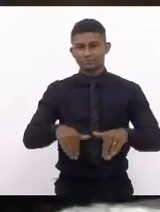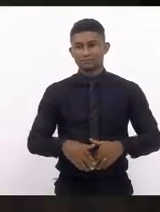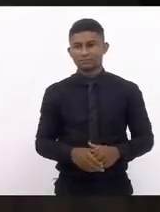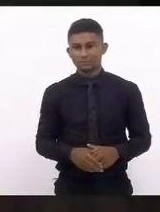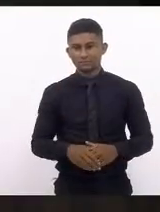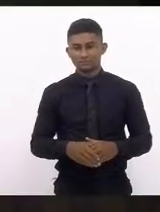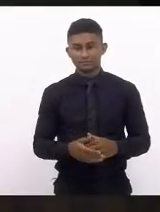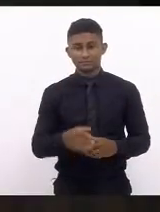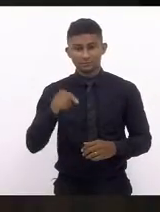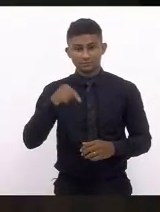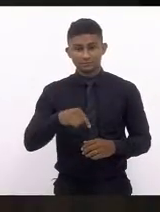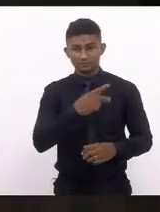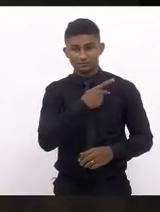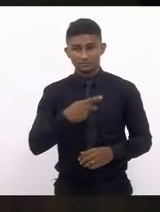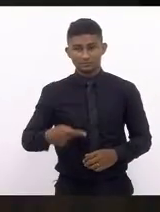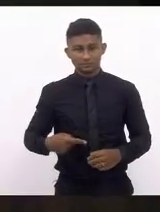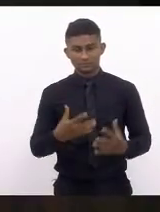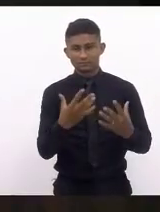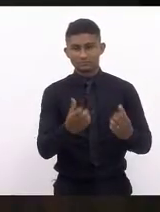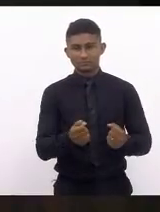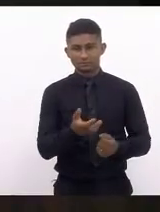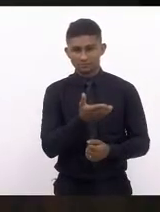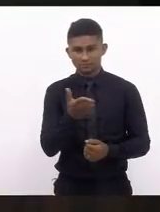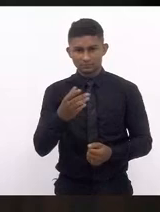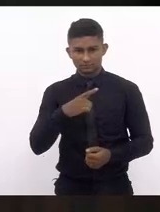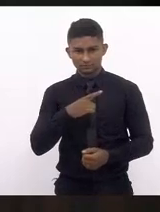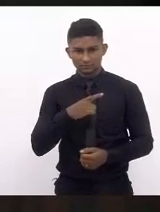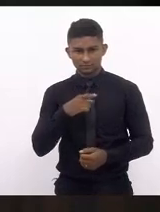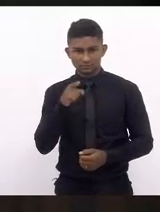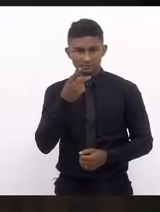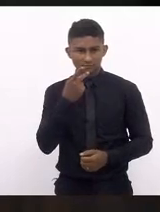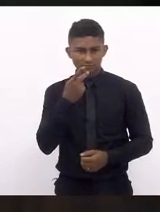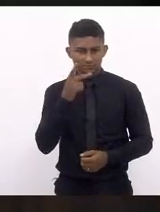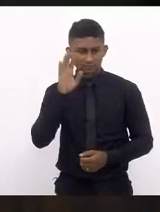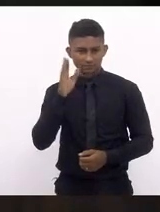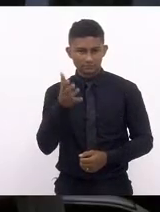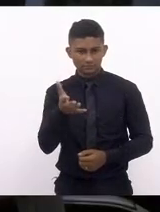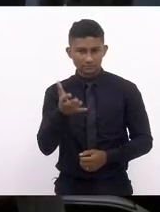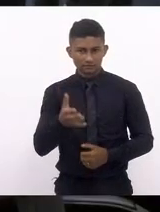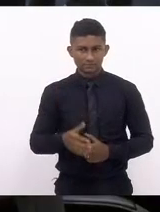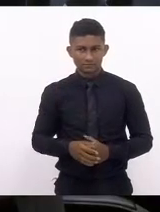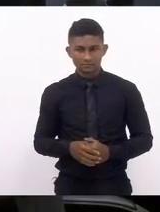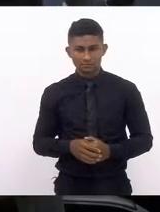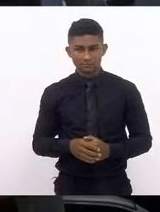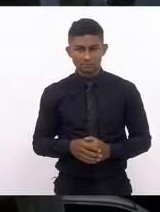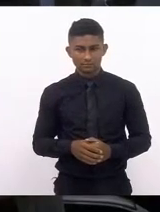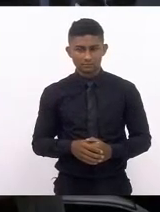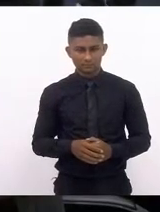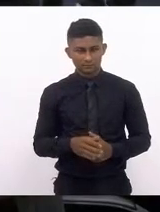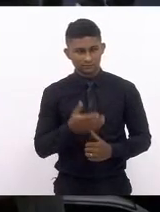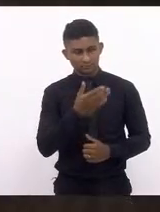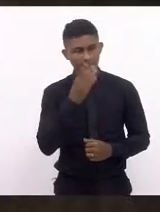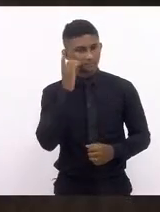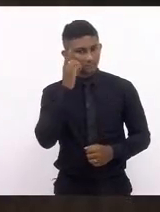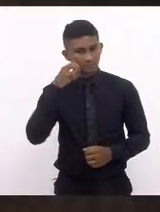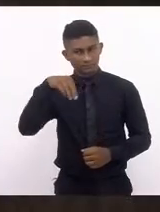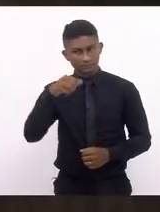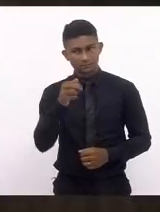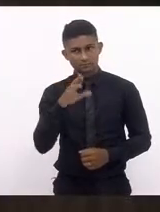É mas esse daqui é pedir para silêncio o deputado tem alguma coisa para fazer ainda falado por Carlos Eduardo Martins Pacheco